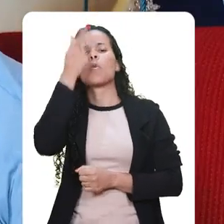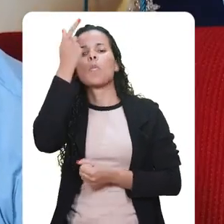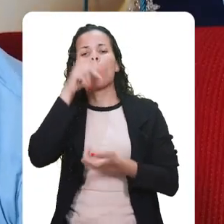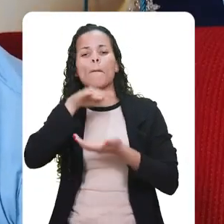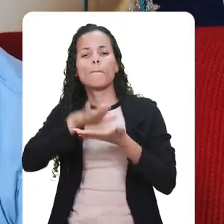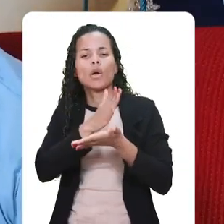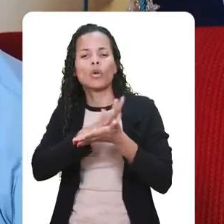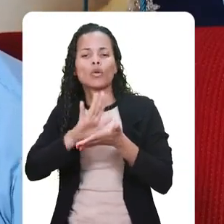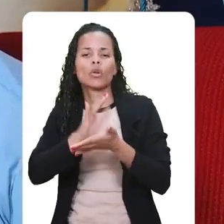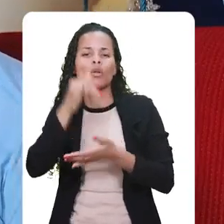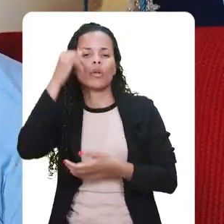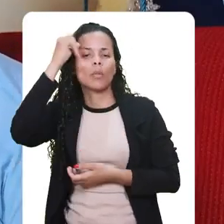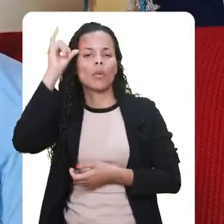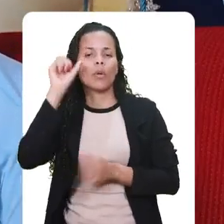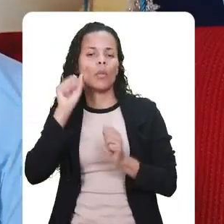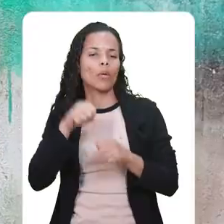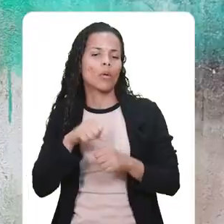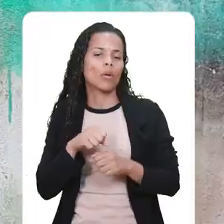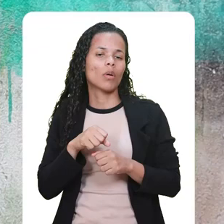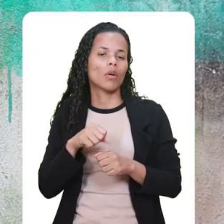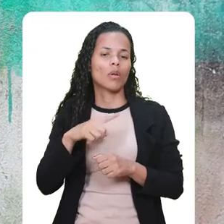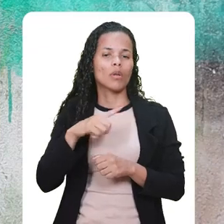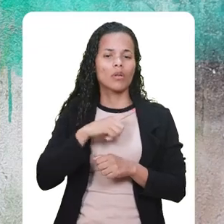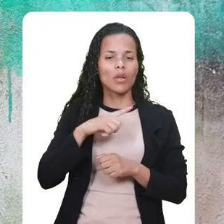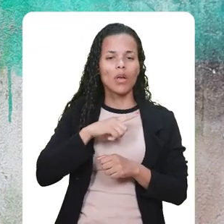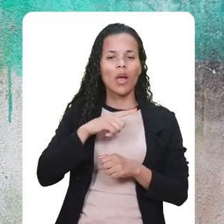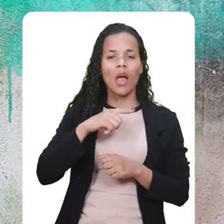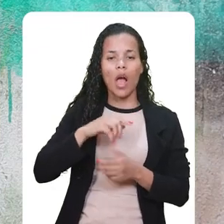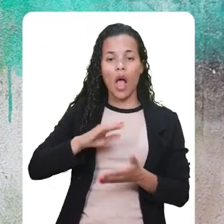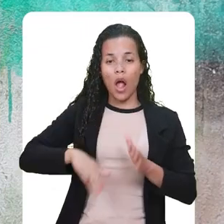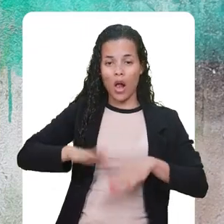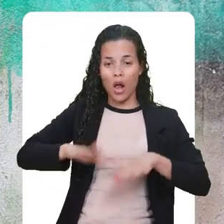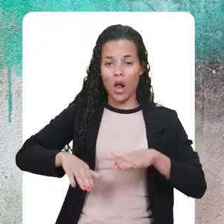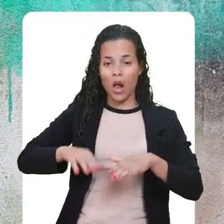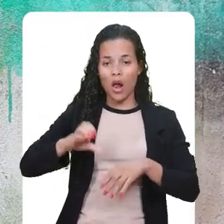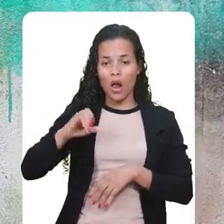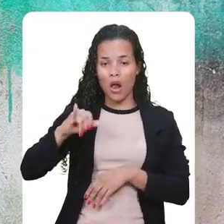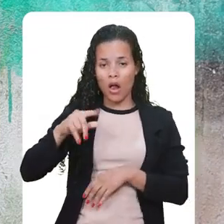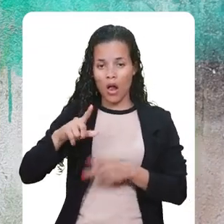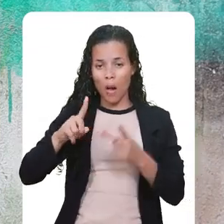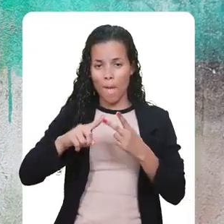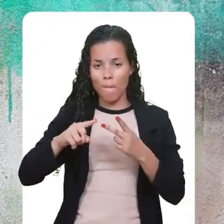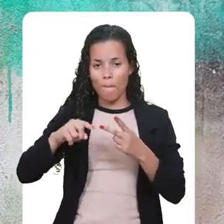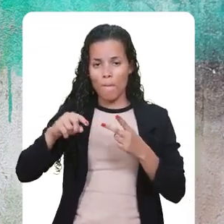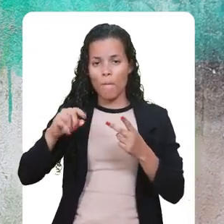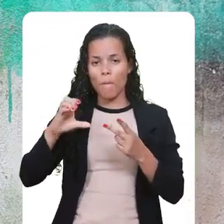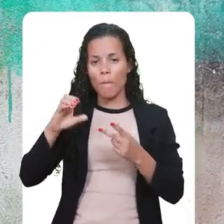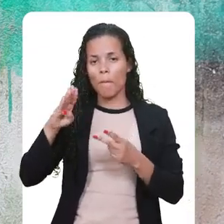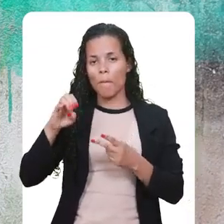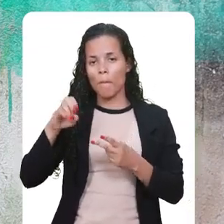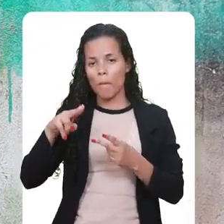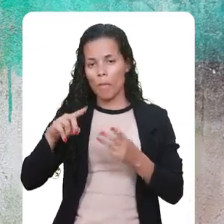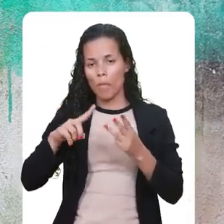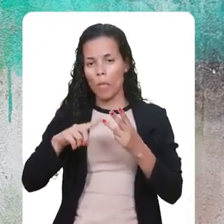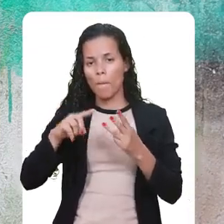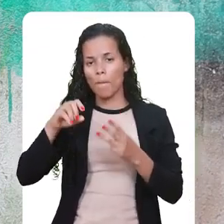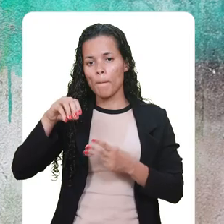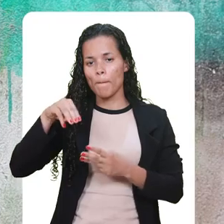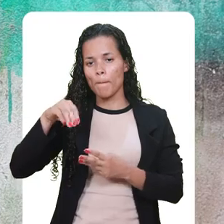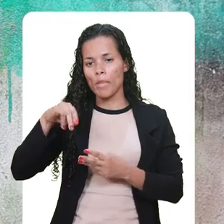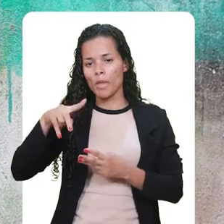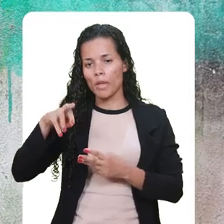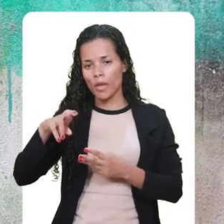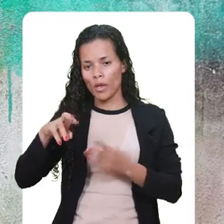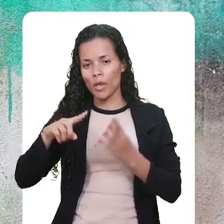uma percussão de boi são 5. A gente tem o instrumento, a caixa, tem o bombo, o gongué, o